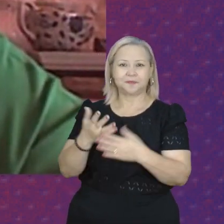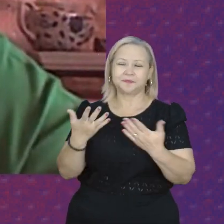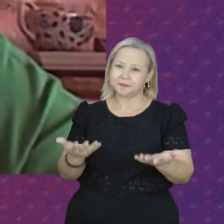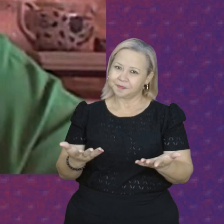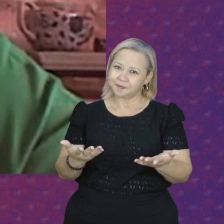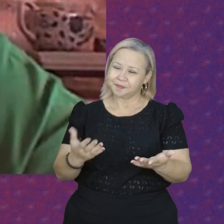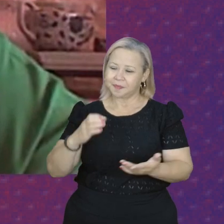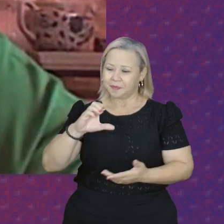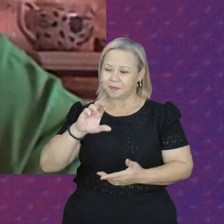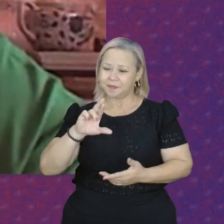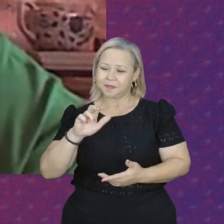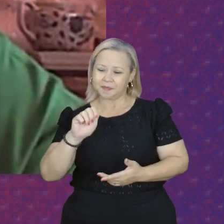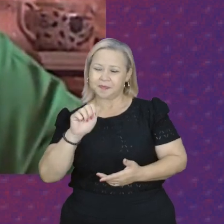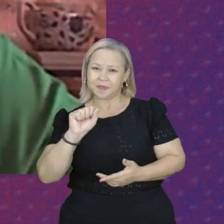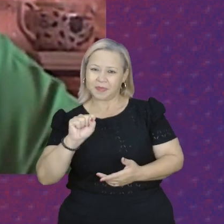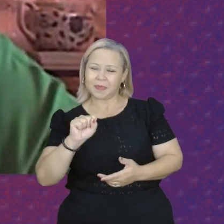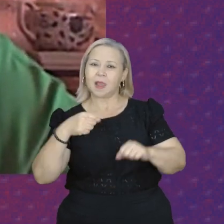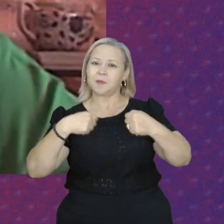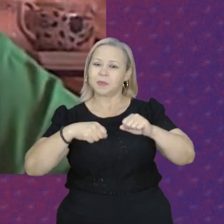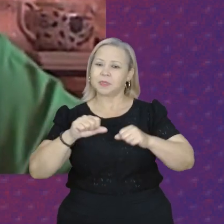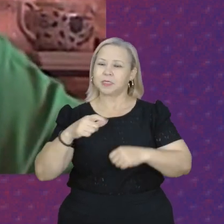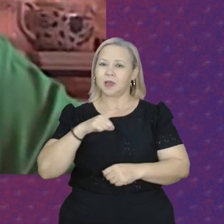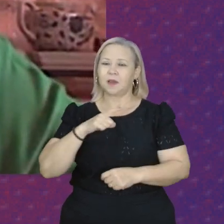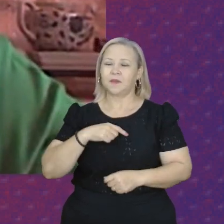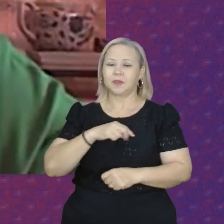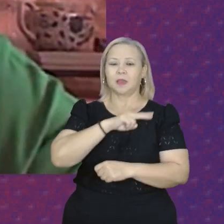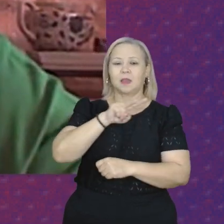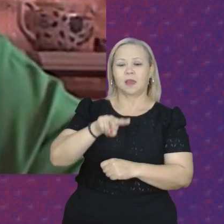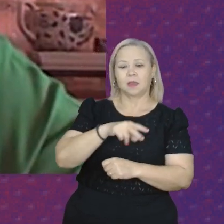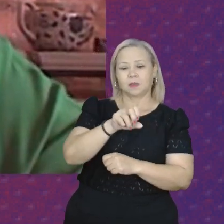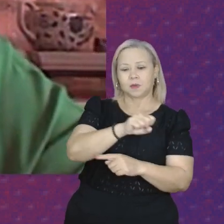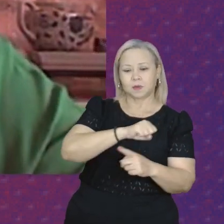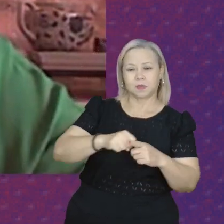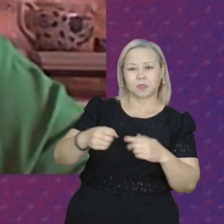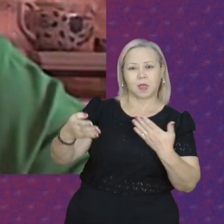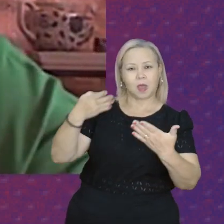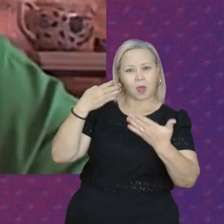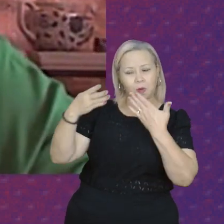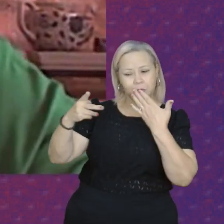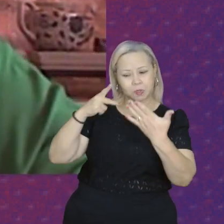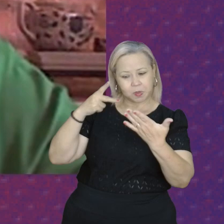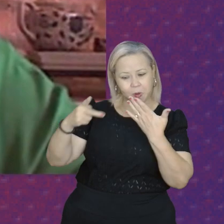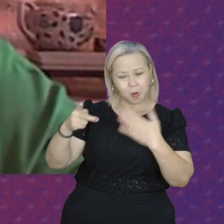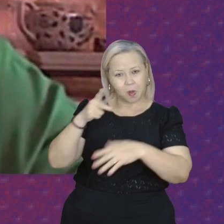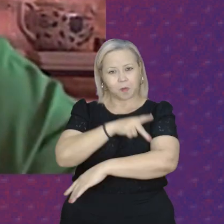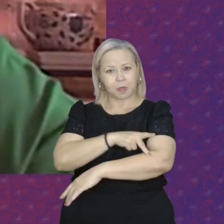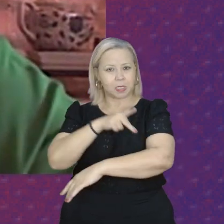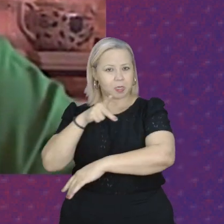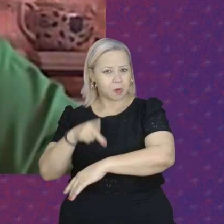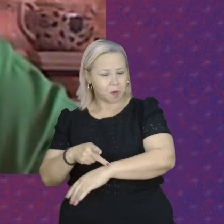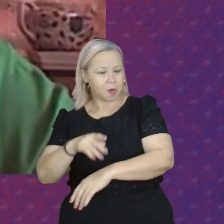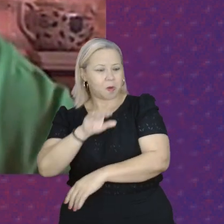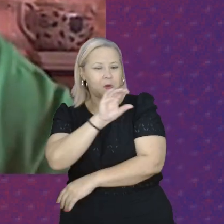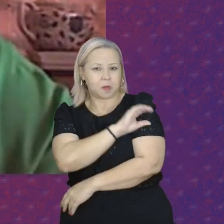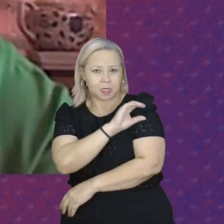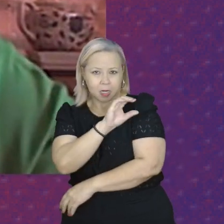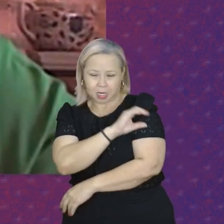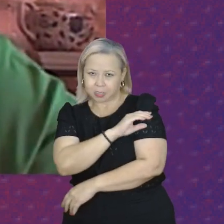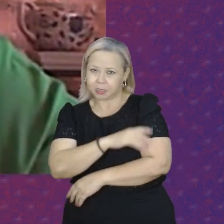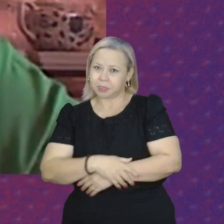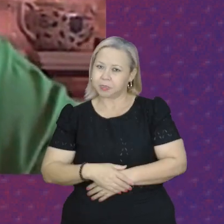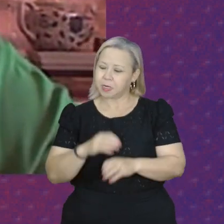né, teria que ter assistente social, psicólogo, pedagogo, uma coordenação,